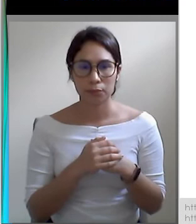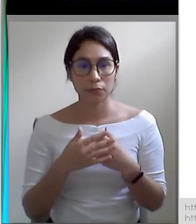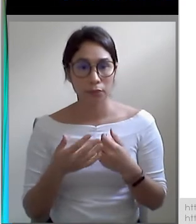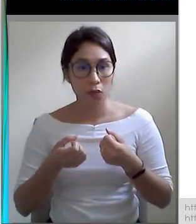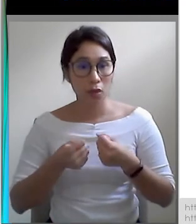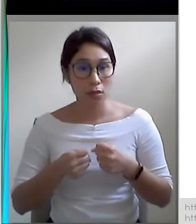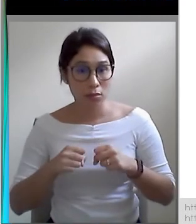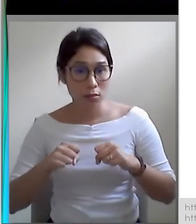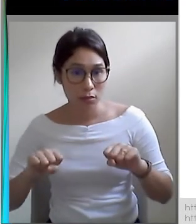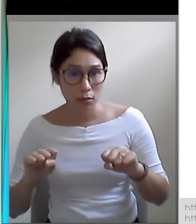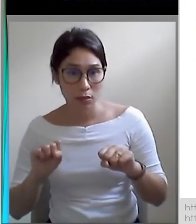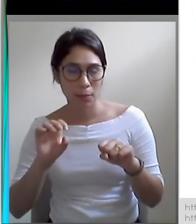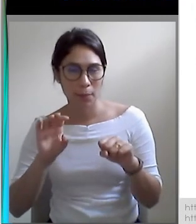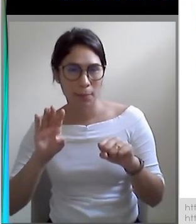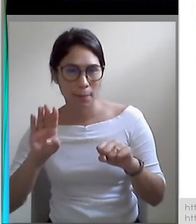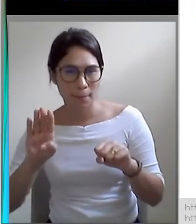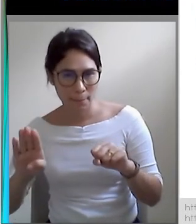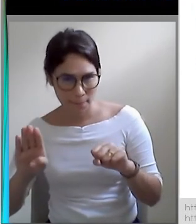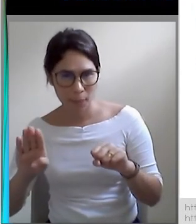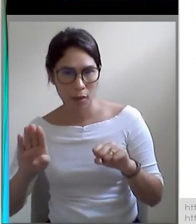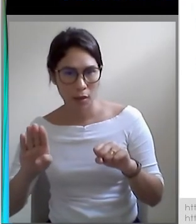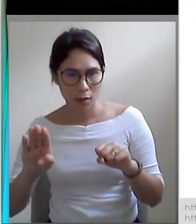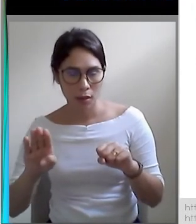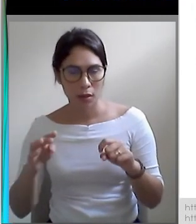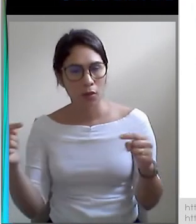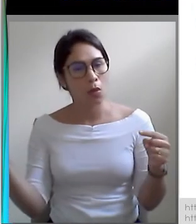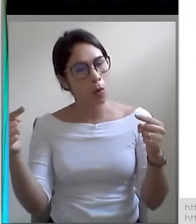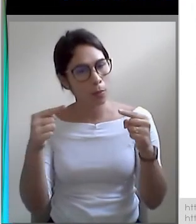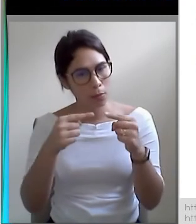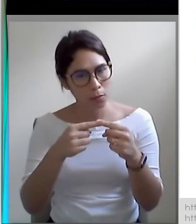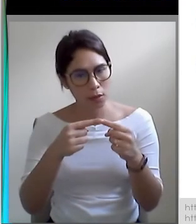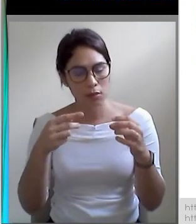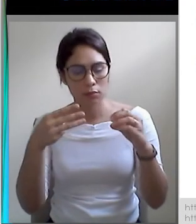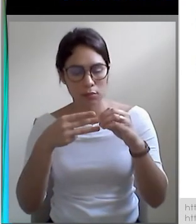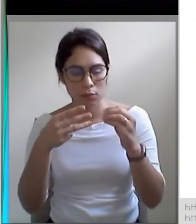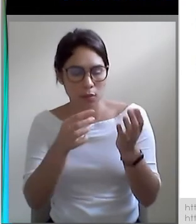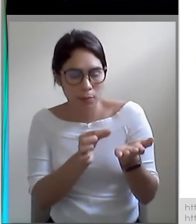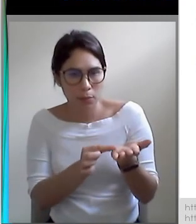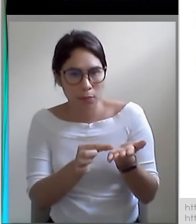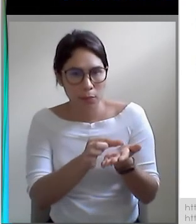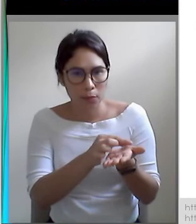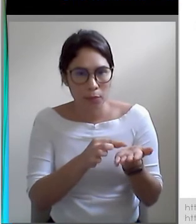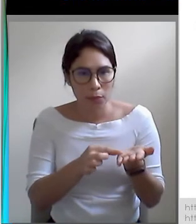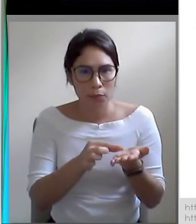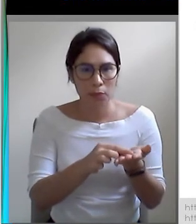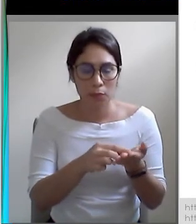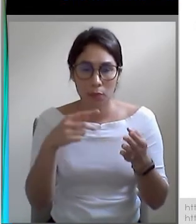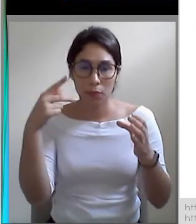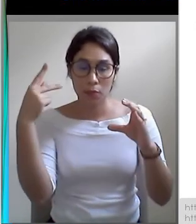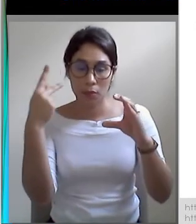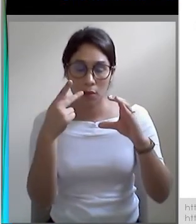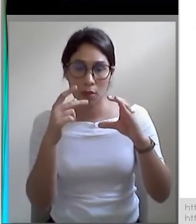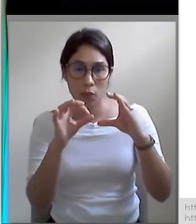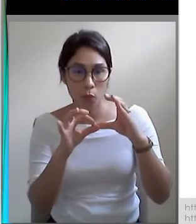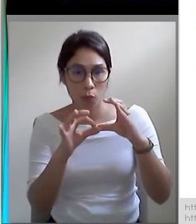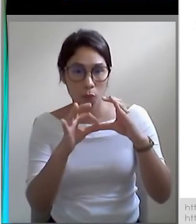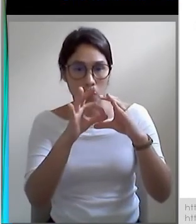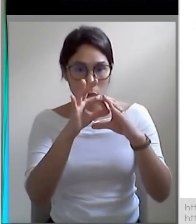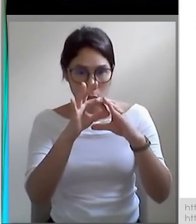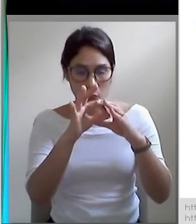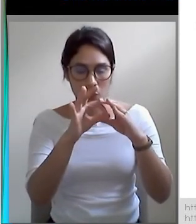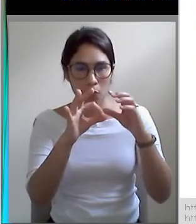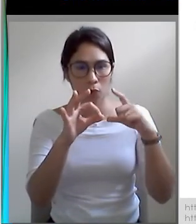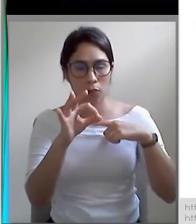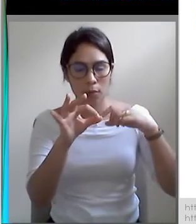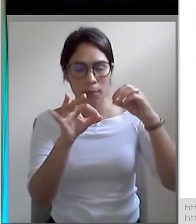Os basófilos também são exemplos de células granulares cujos núcleos são formados por lóbulos